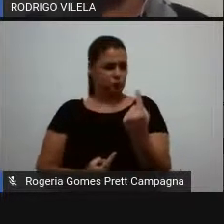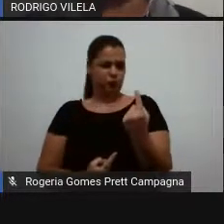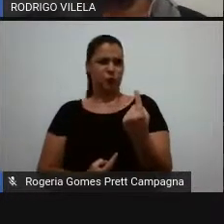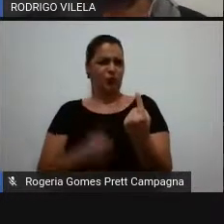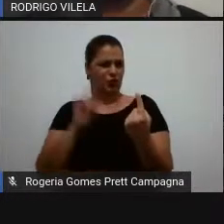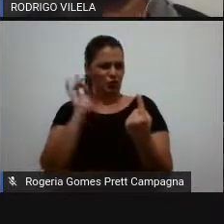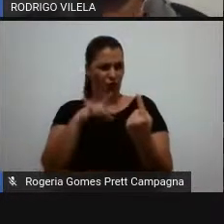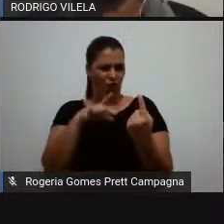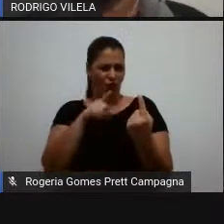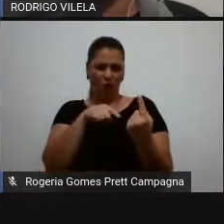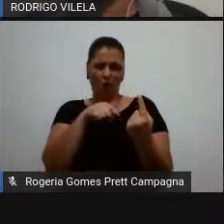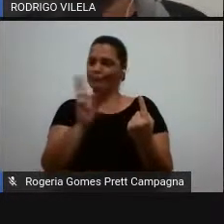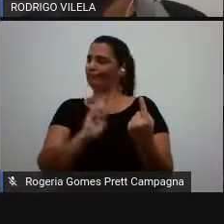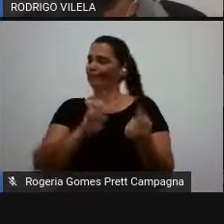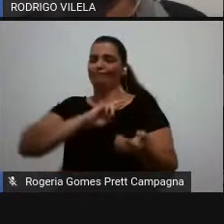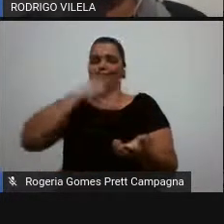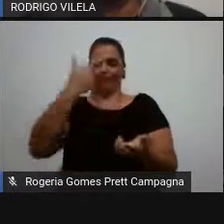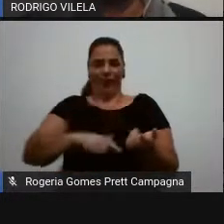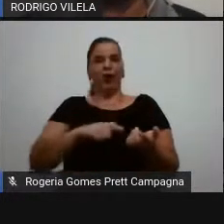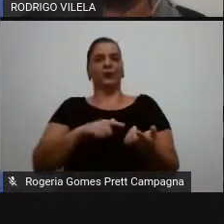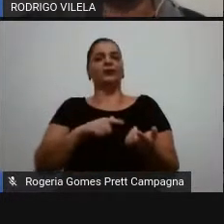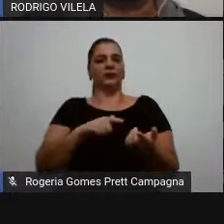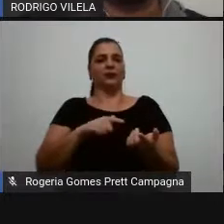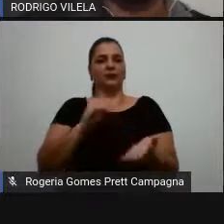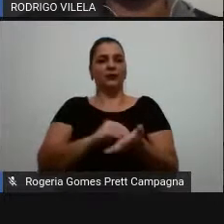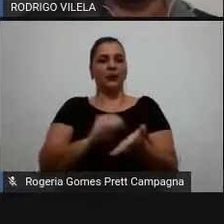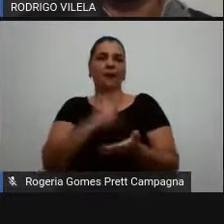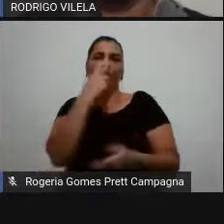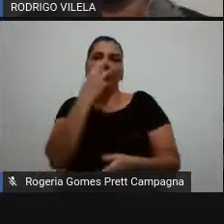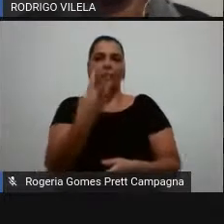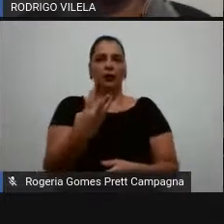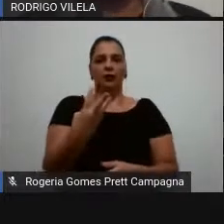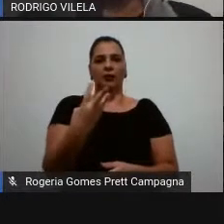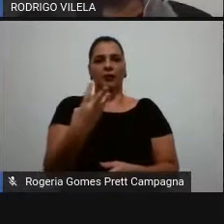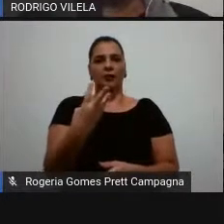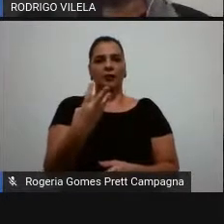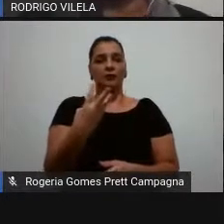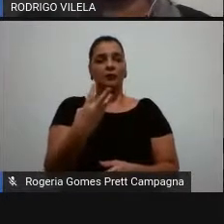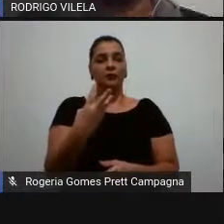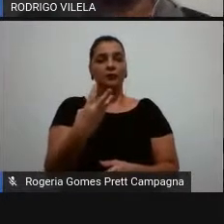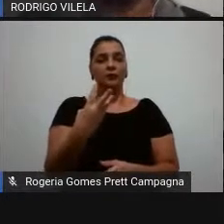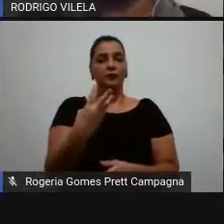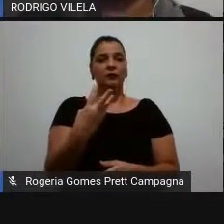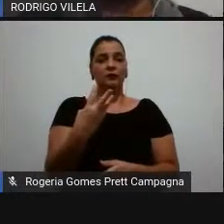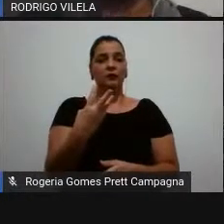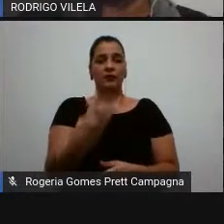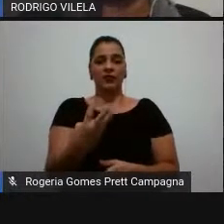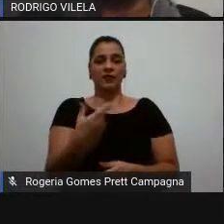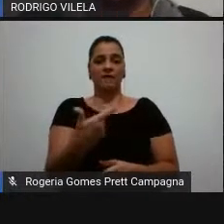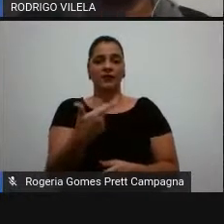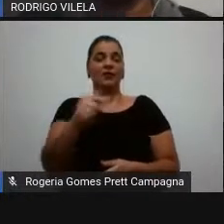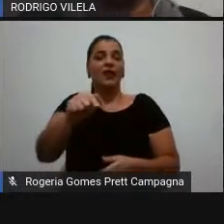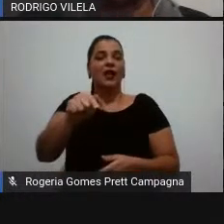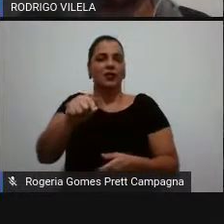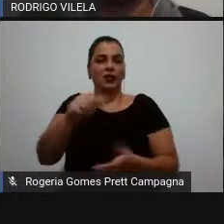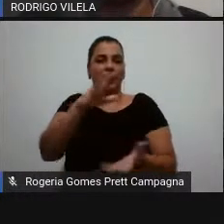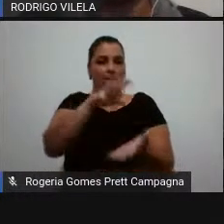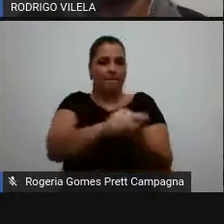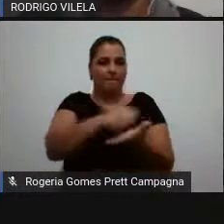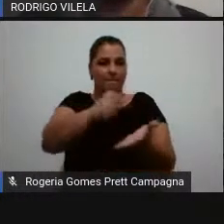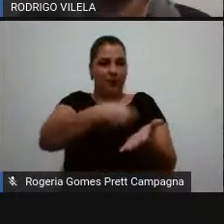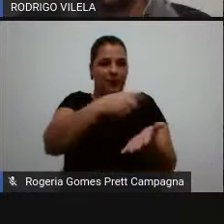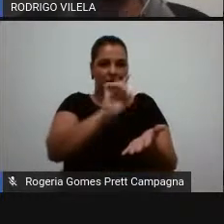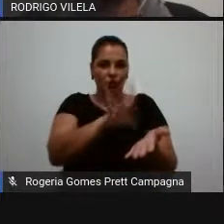como se na escola nós temos 327 estudantes, matrículas, nós tivéssemos 327 cenários